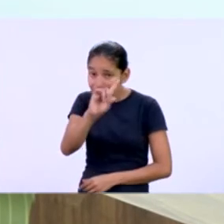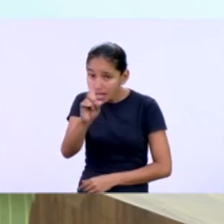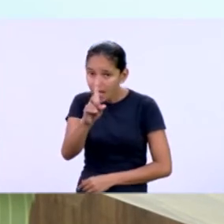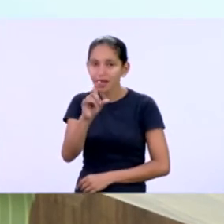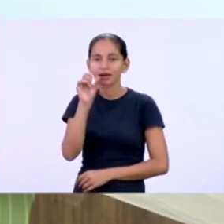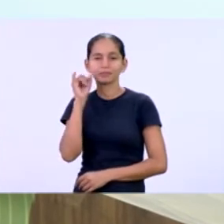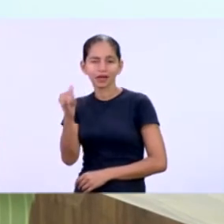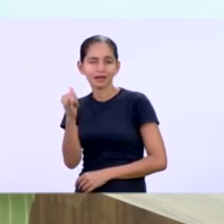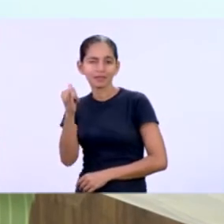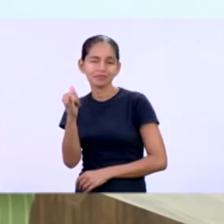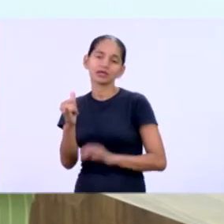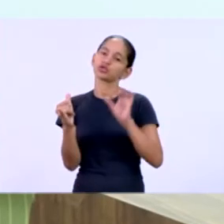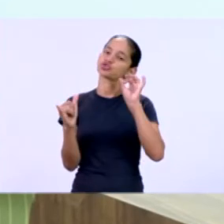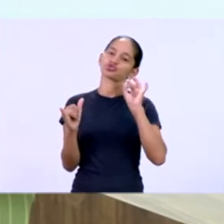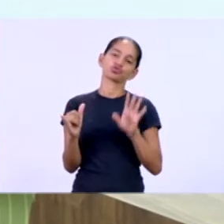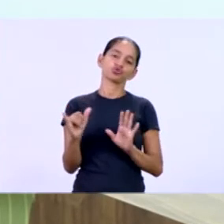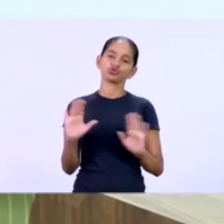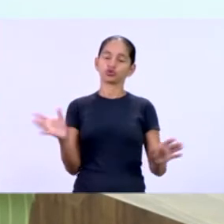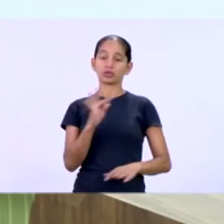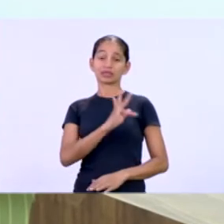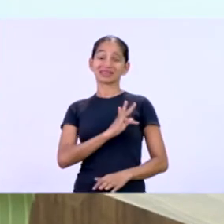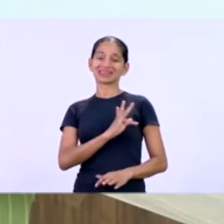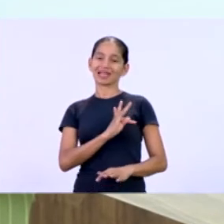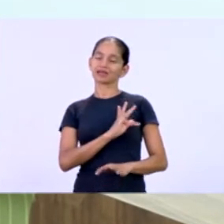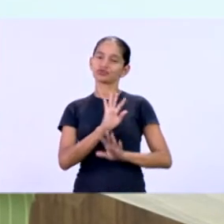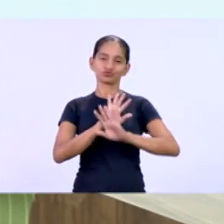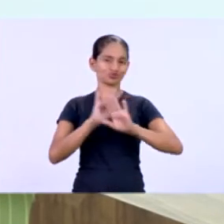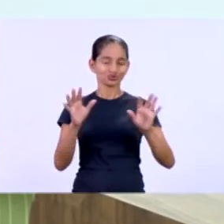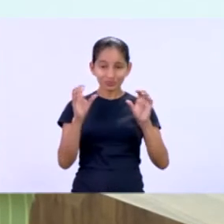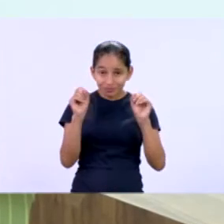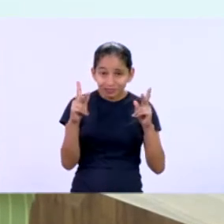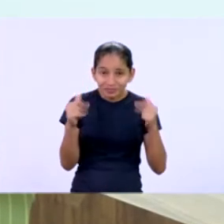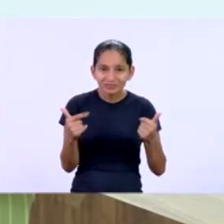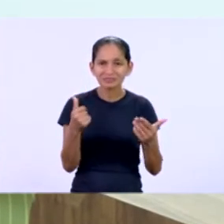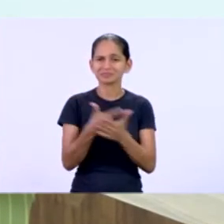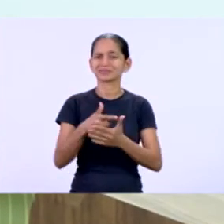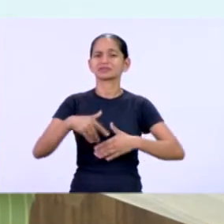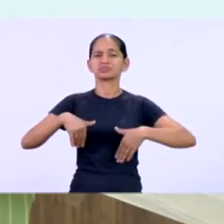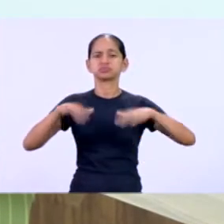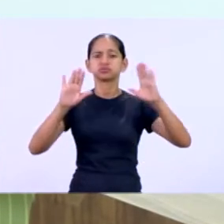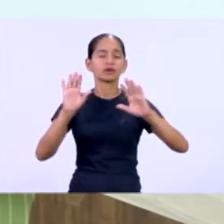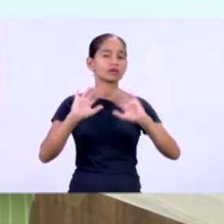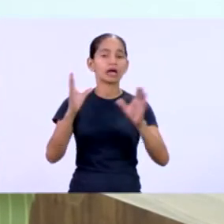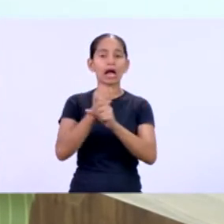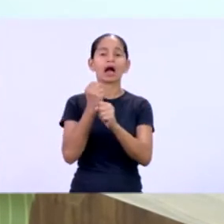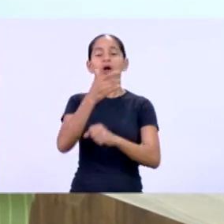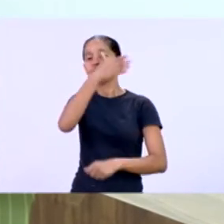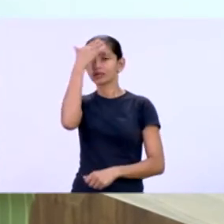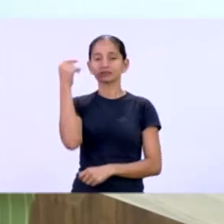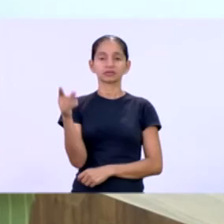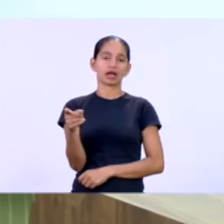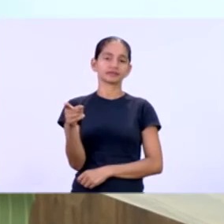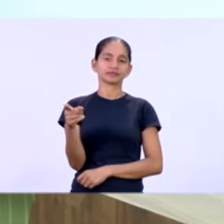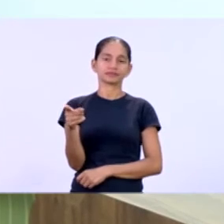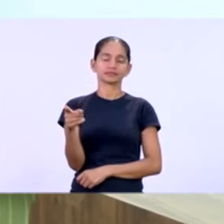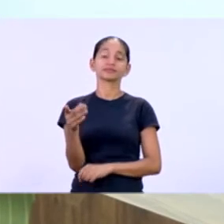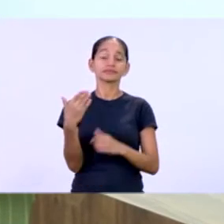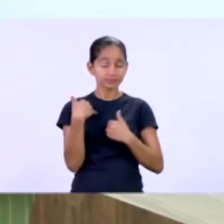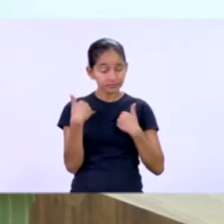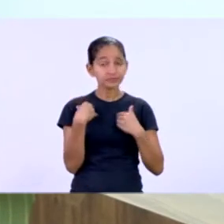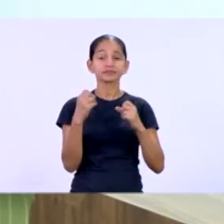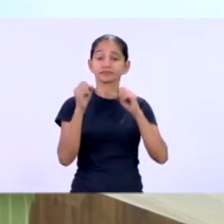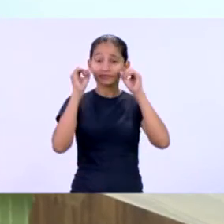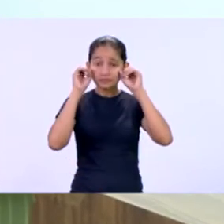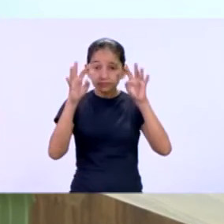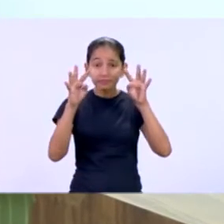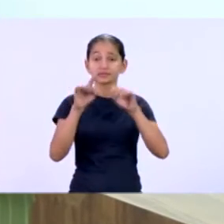ações de planejamento tributário para que a sua empresa não pague mais impostos, beleza? Então muita atenção nisso,